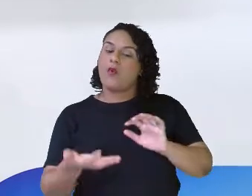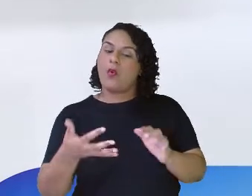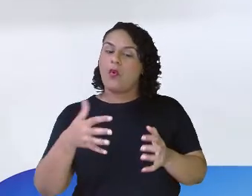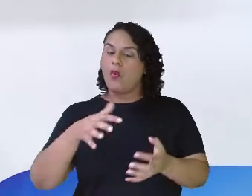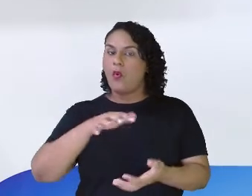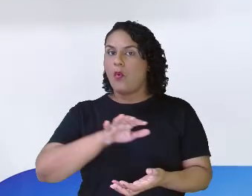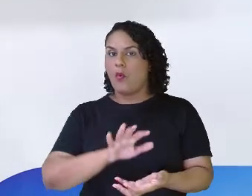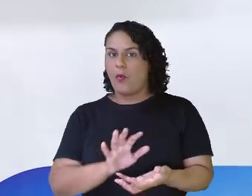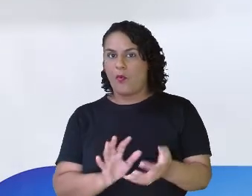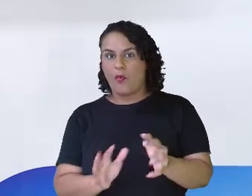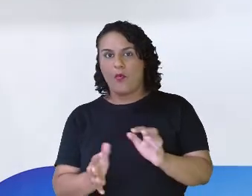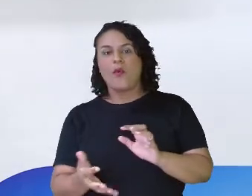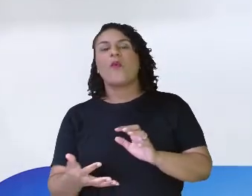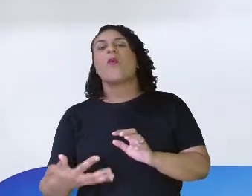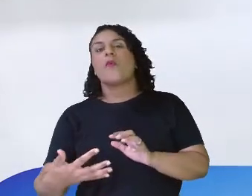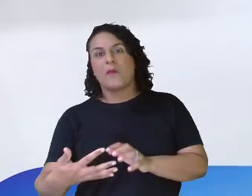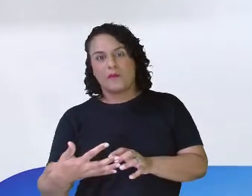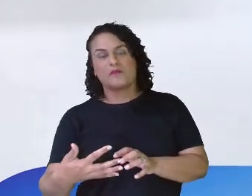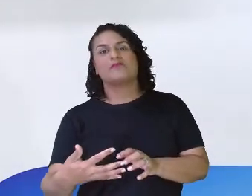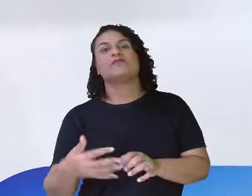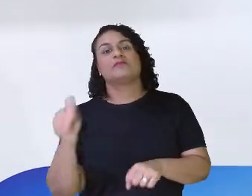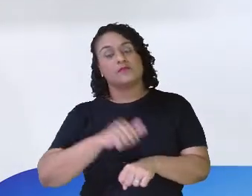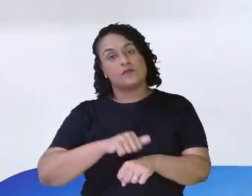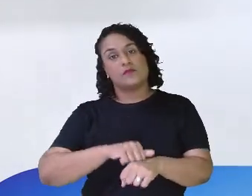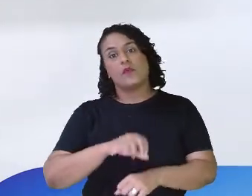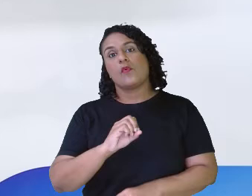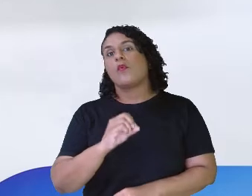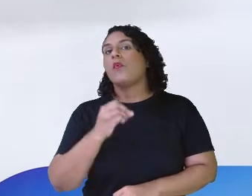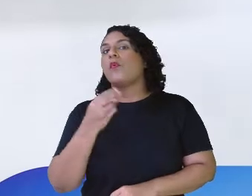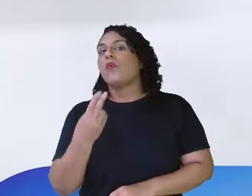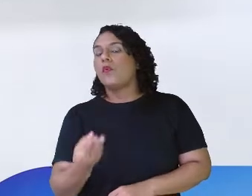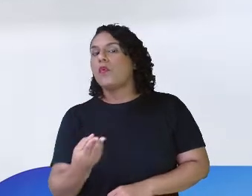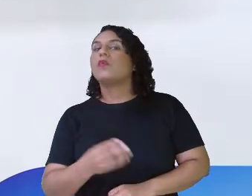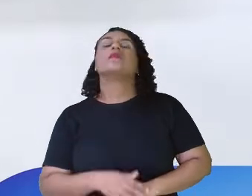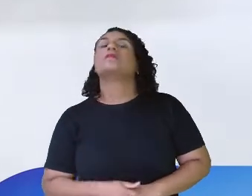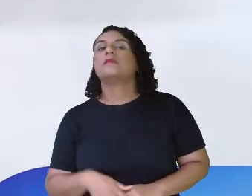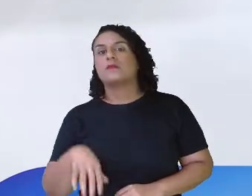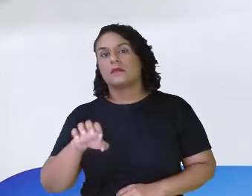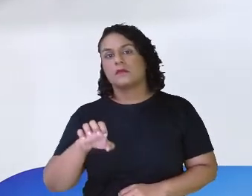formas em sólidos ou figuras